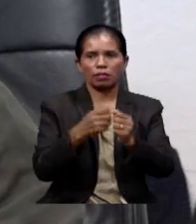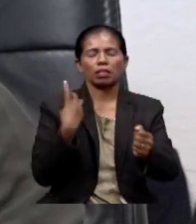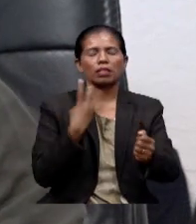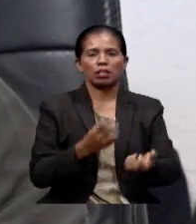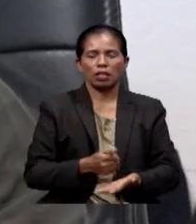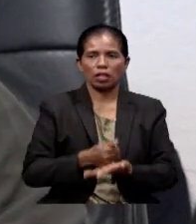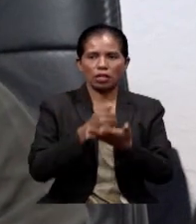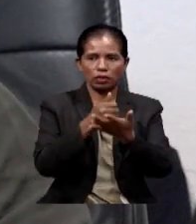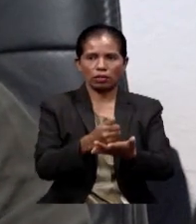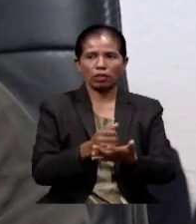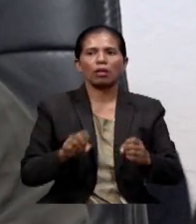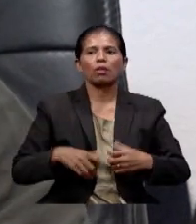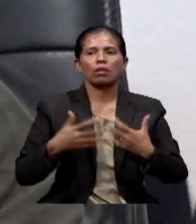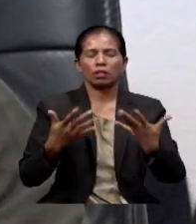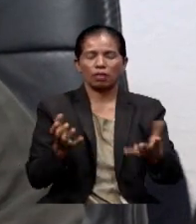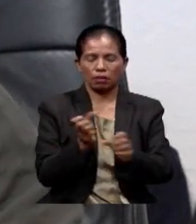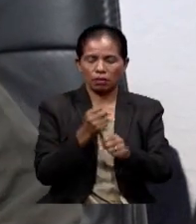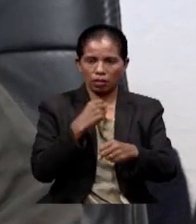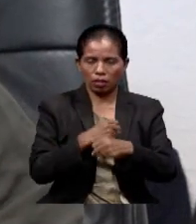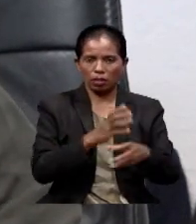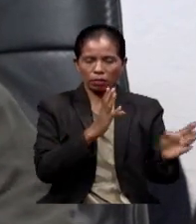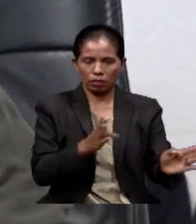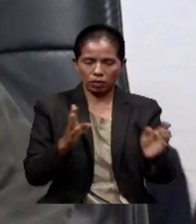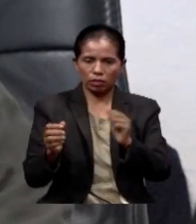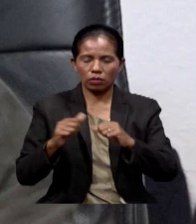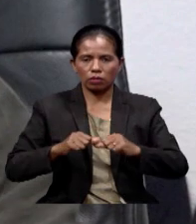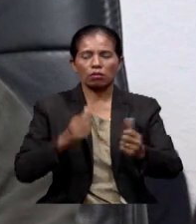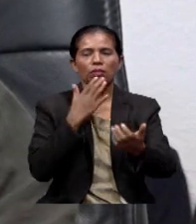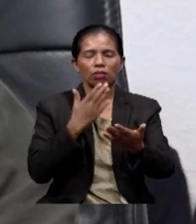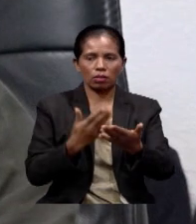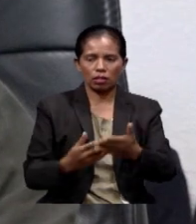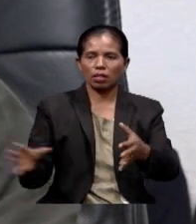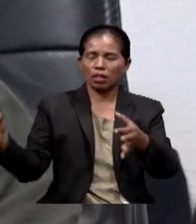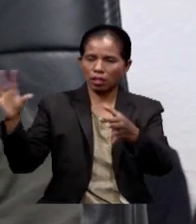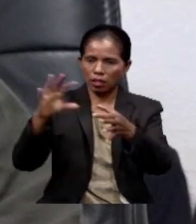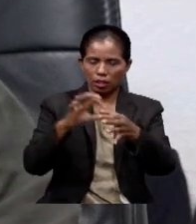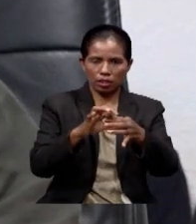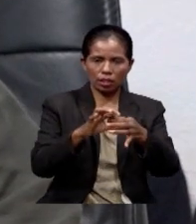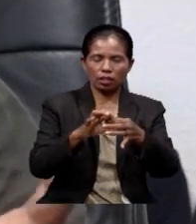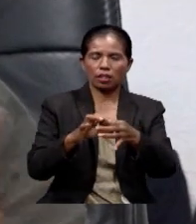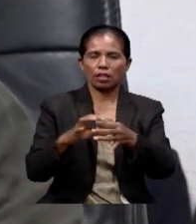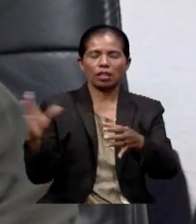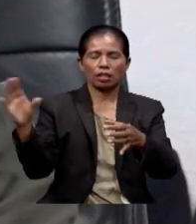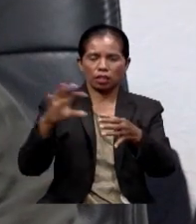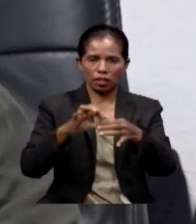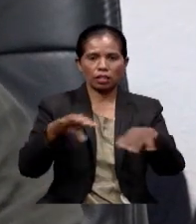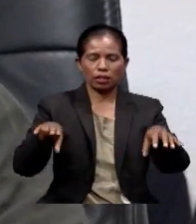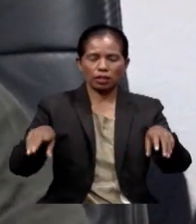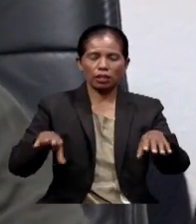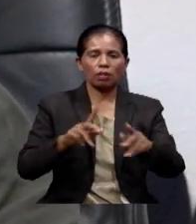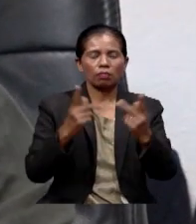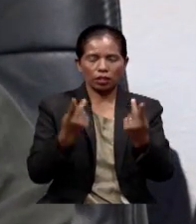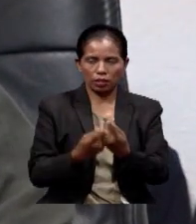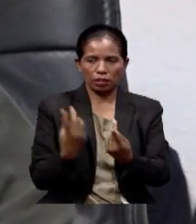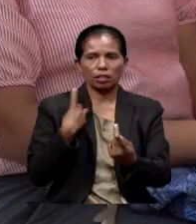dito facilita o exame quando ele halo processo na laudia e liga empregador mas a candidato se e candidato se liga Miami ita liga